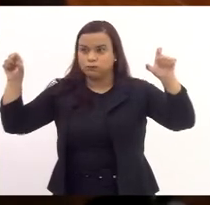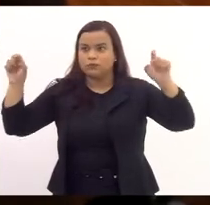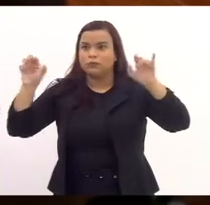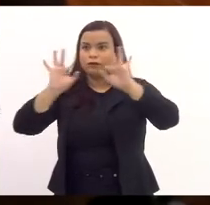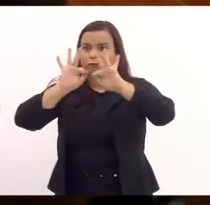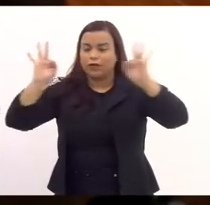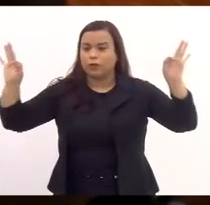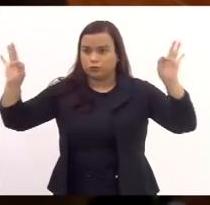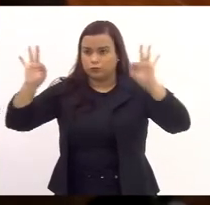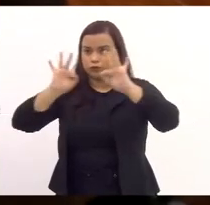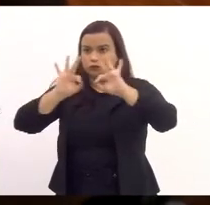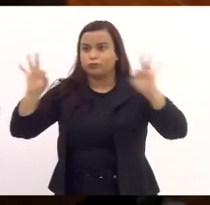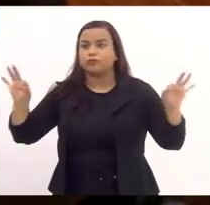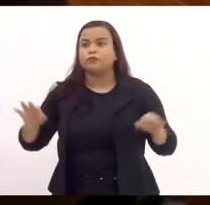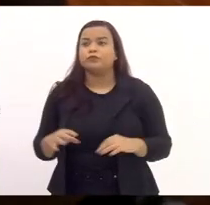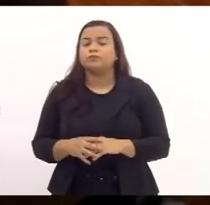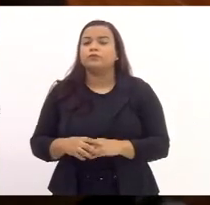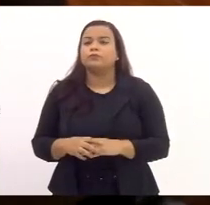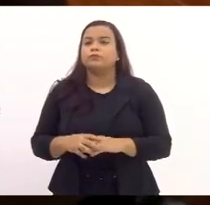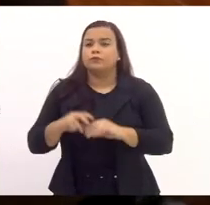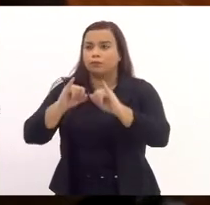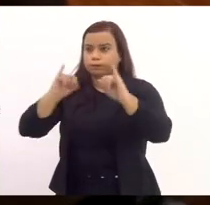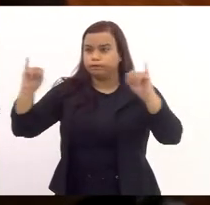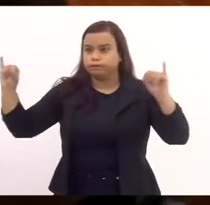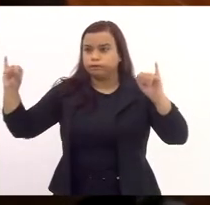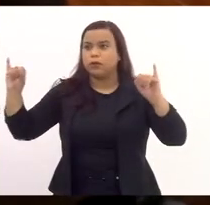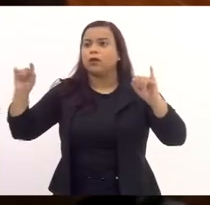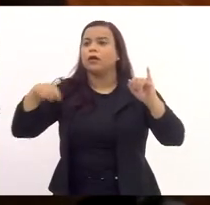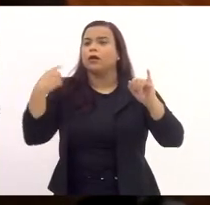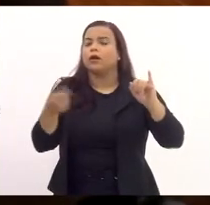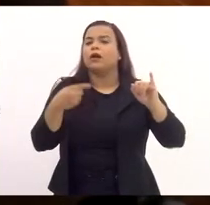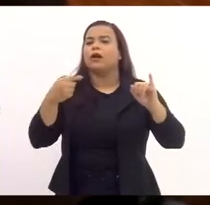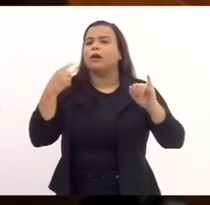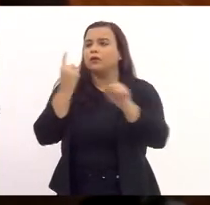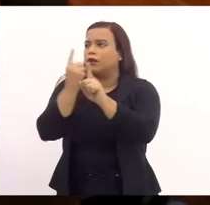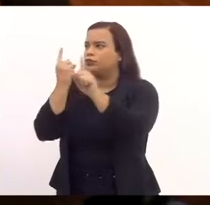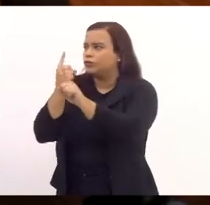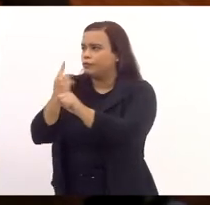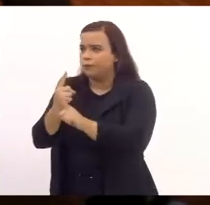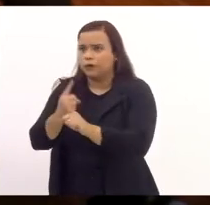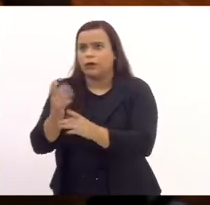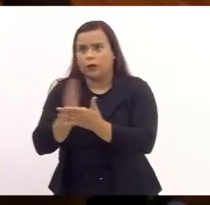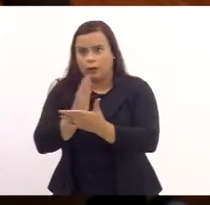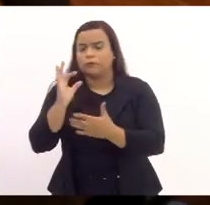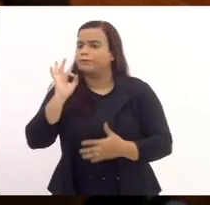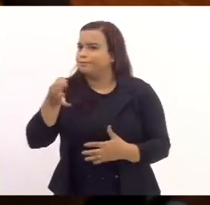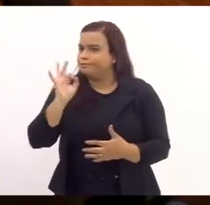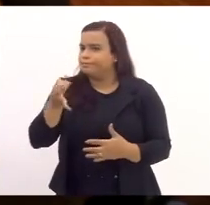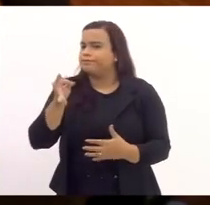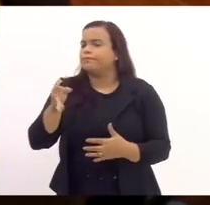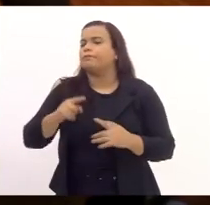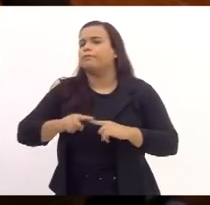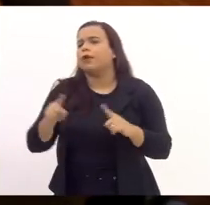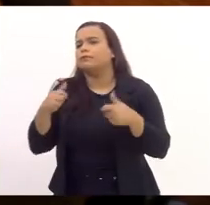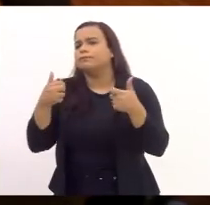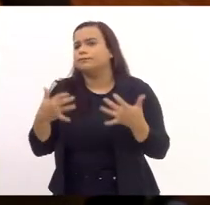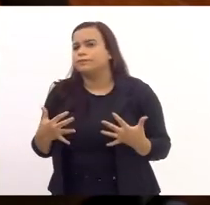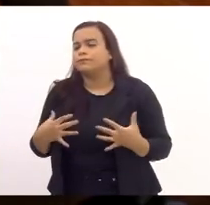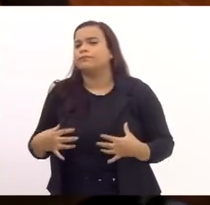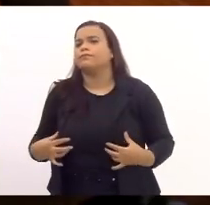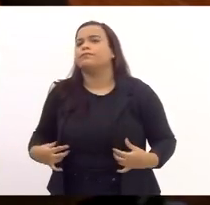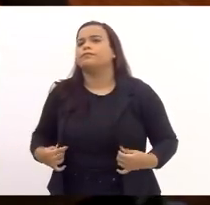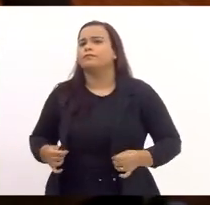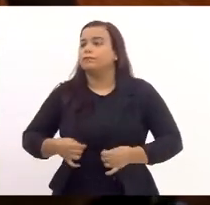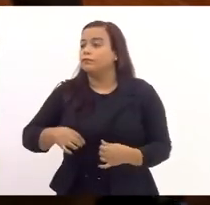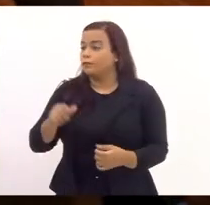esses números que a gente identificou essa divergência nesse primeiro momento. E, como eu disse, a agência